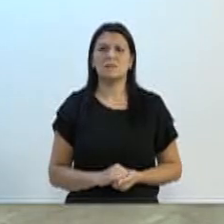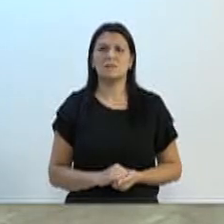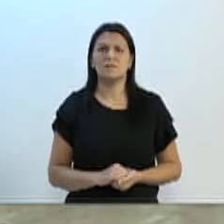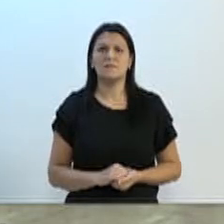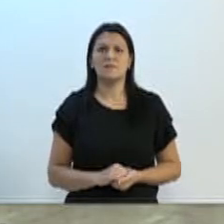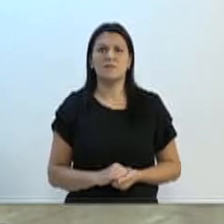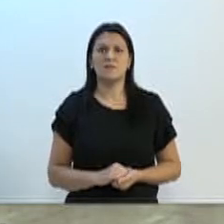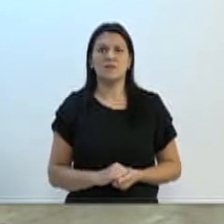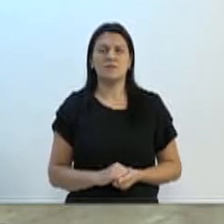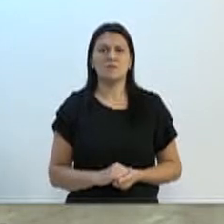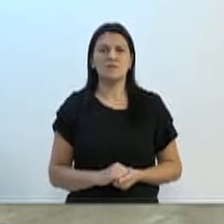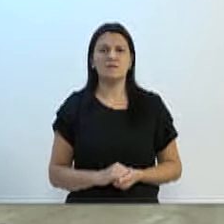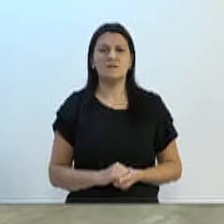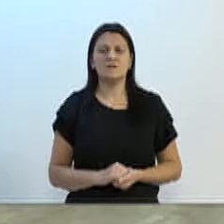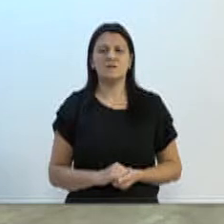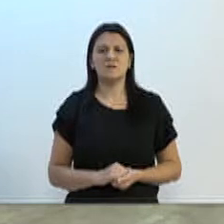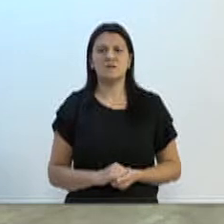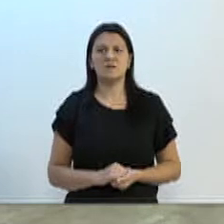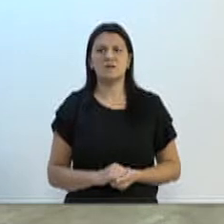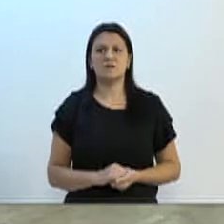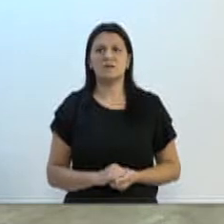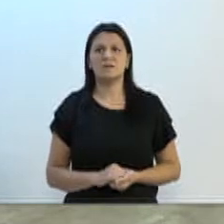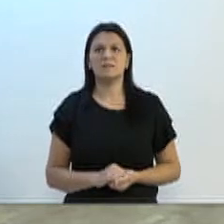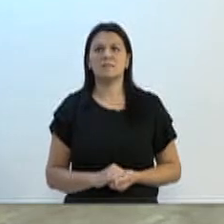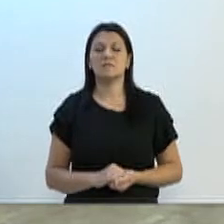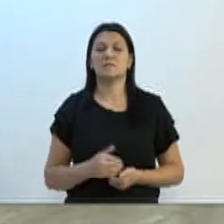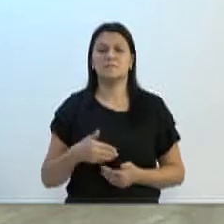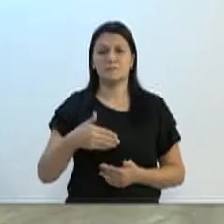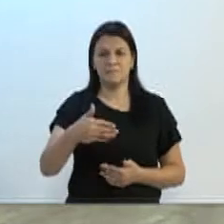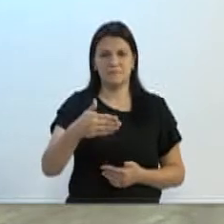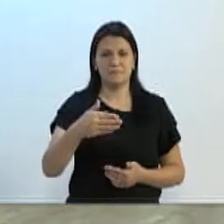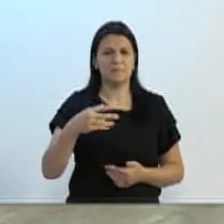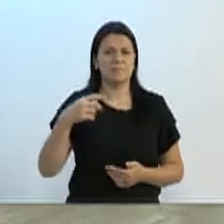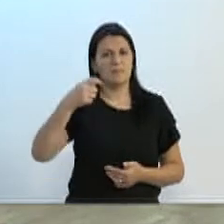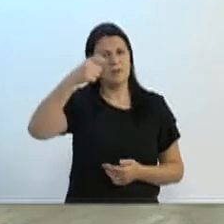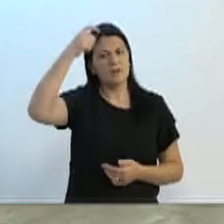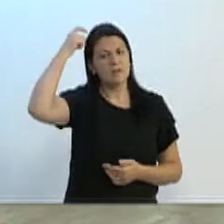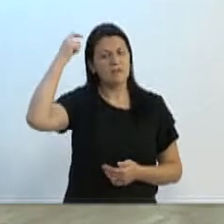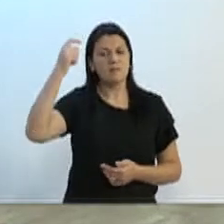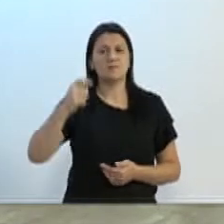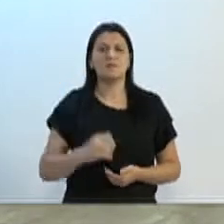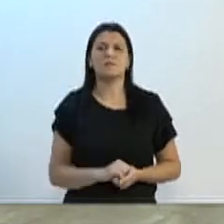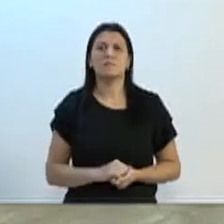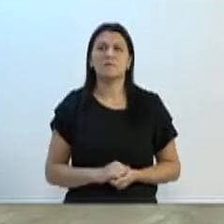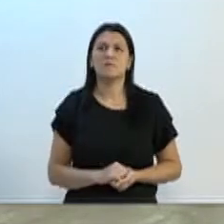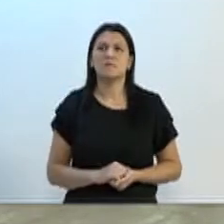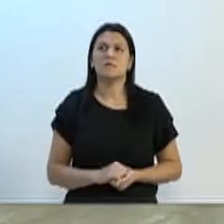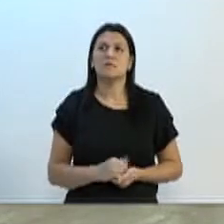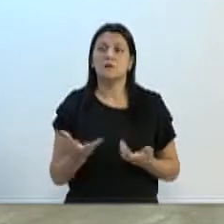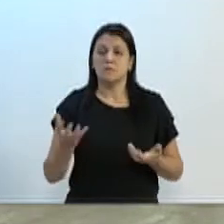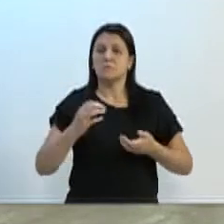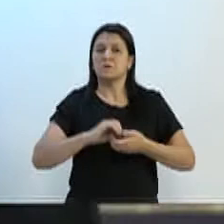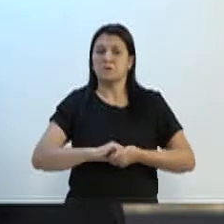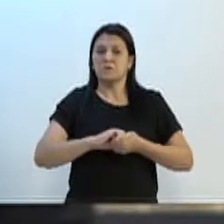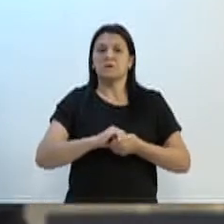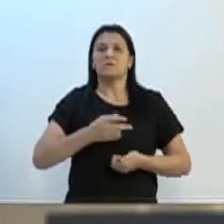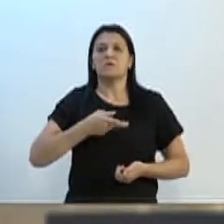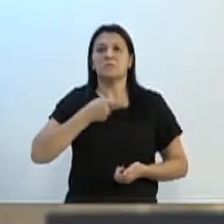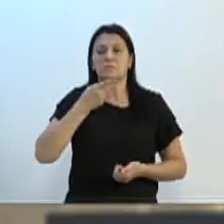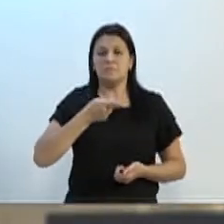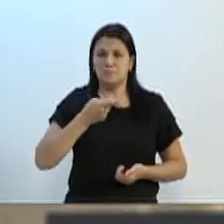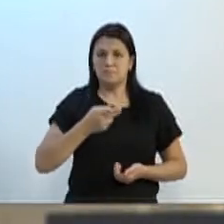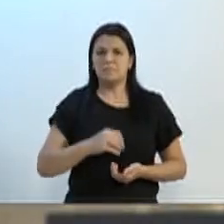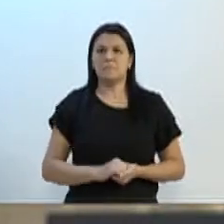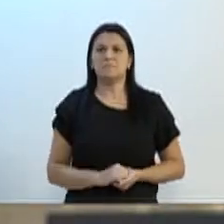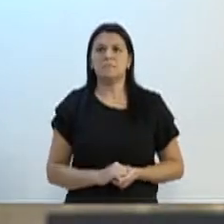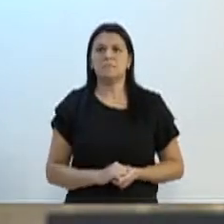Vereador, concede uma parte? Com autorização do vereador, concedo uma parte do vereador Adriano Pereira. Vereador Bruno, quero cumprimentá-lo pelo pronunciamento. Eu